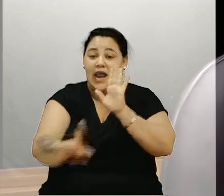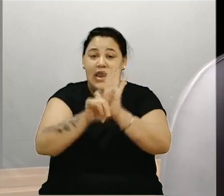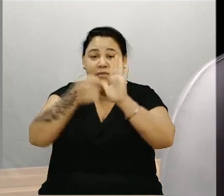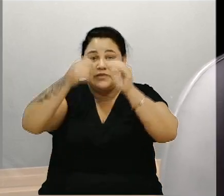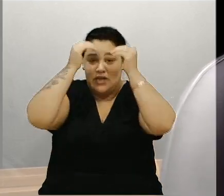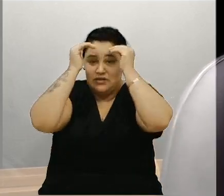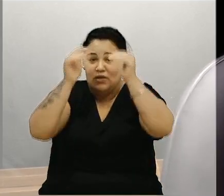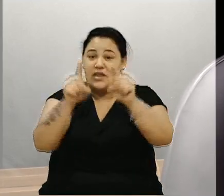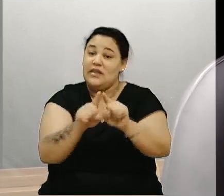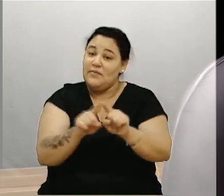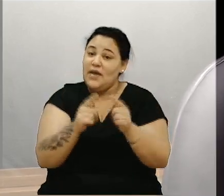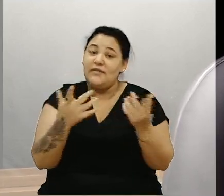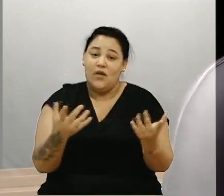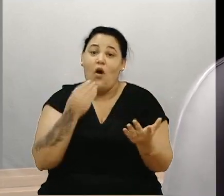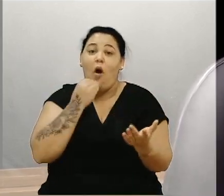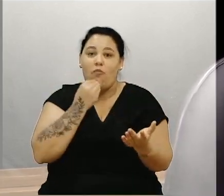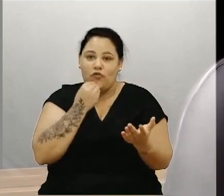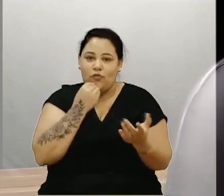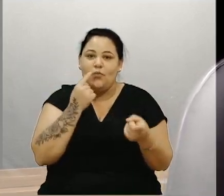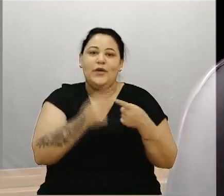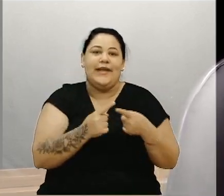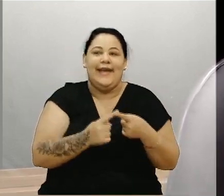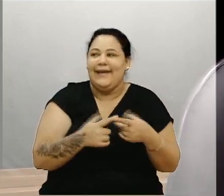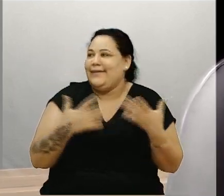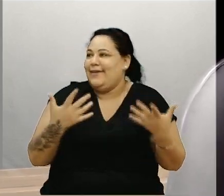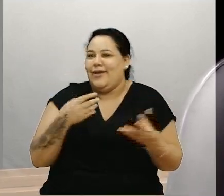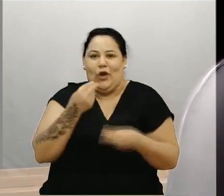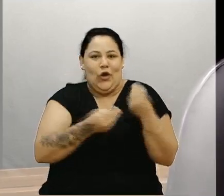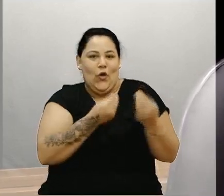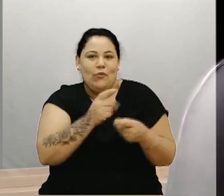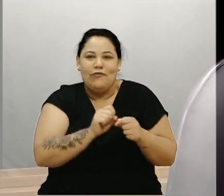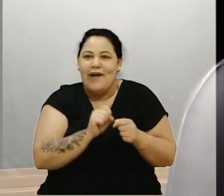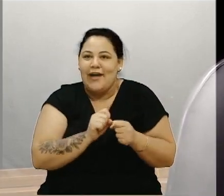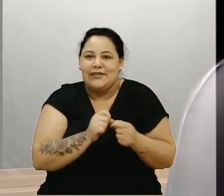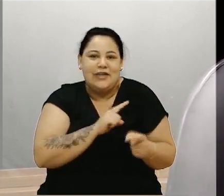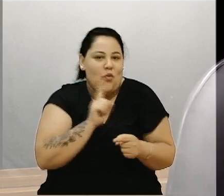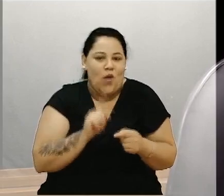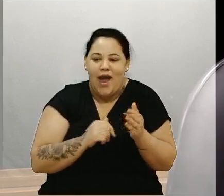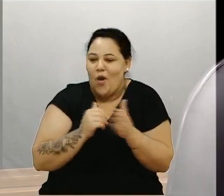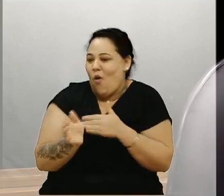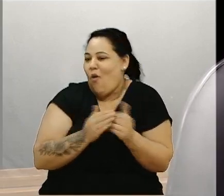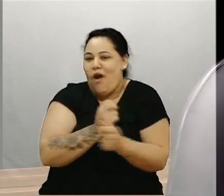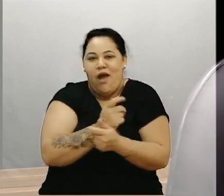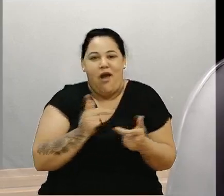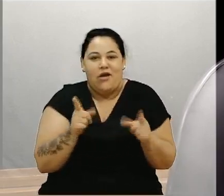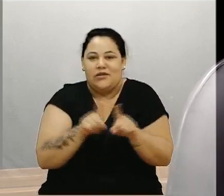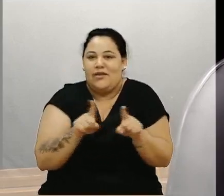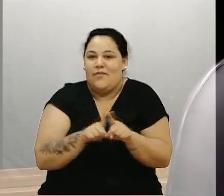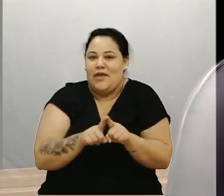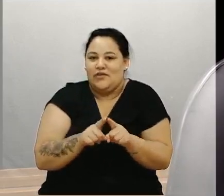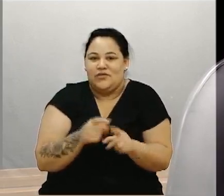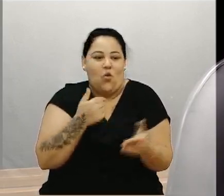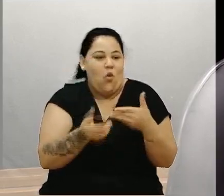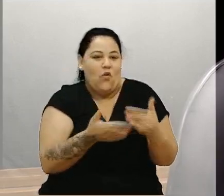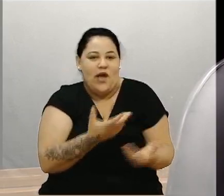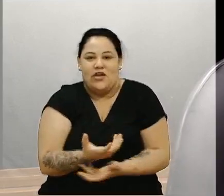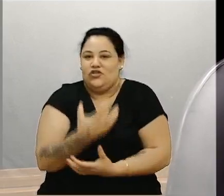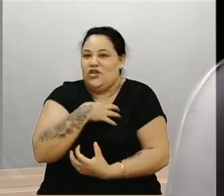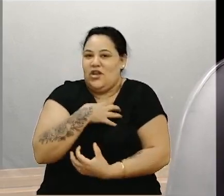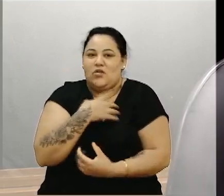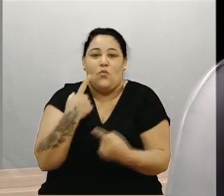cumprida, porque senão também não dá para ser qualquer coisa, a Deus dará, porque aí